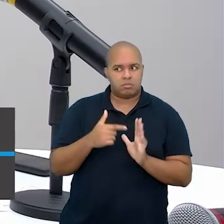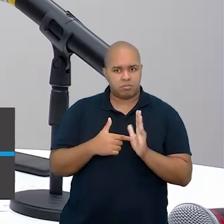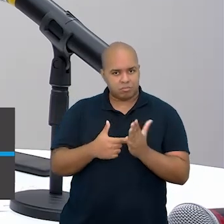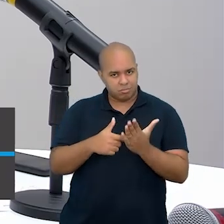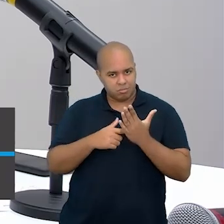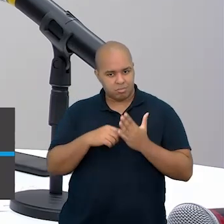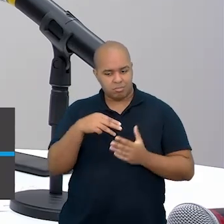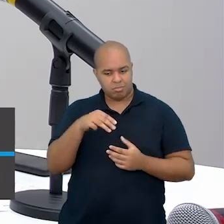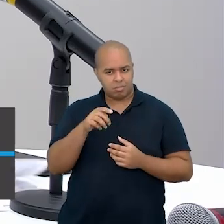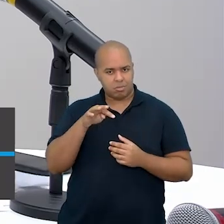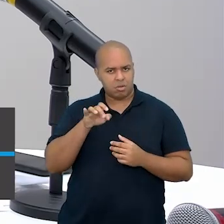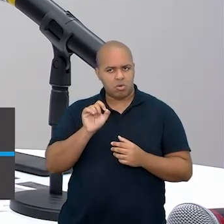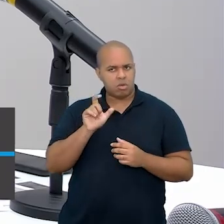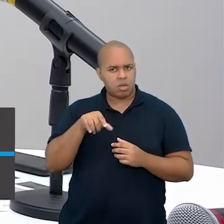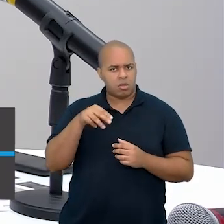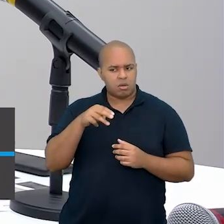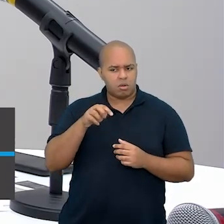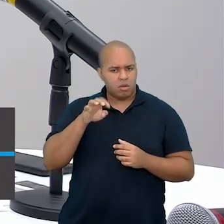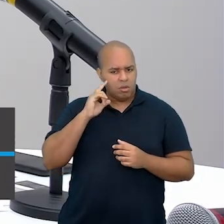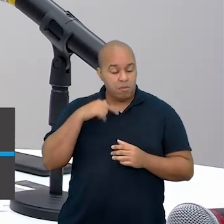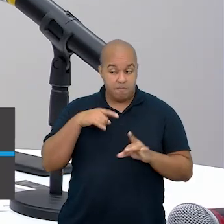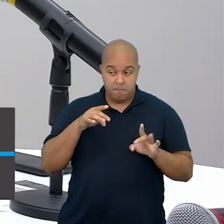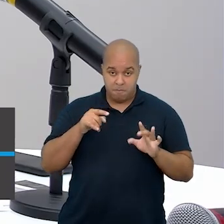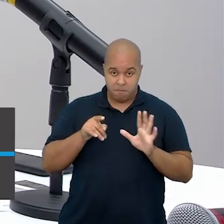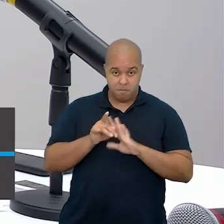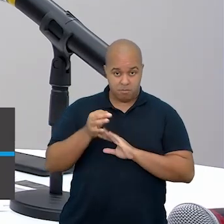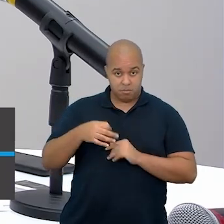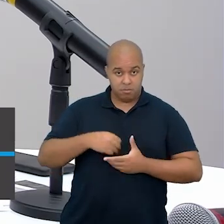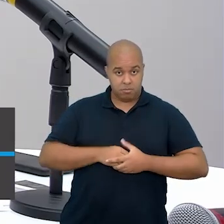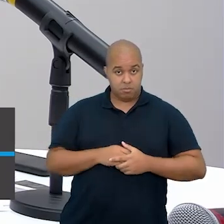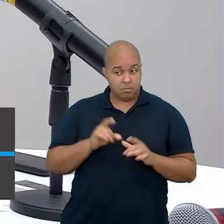mostre-me, né? O que seria o mostre-me? É uma técnica, né,